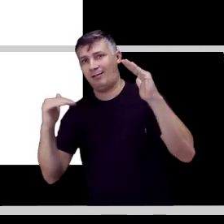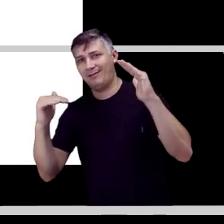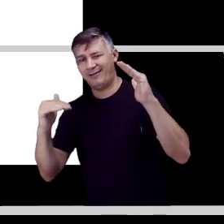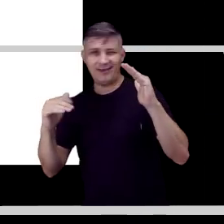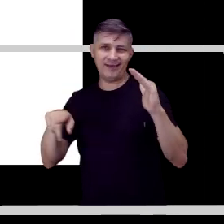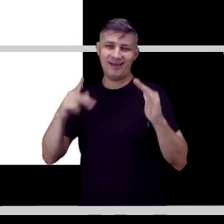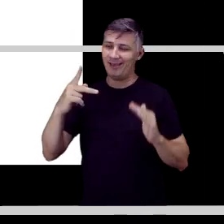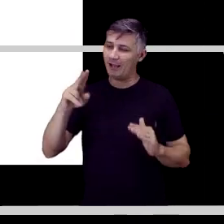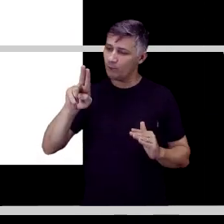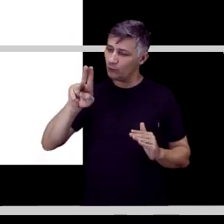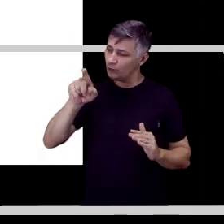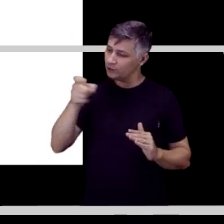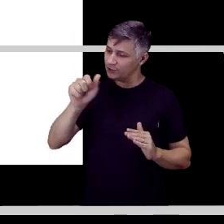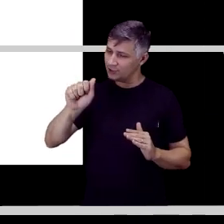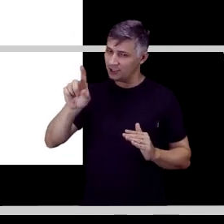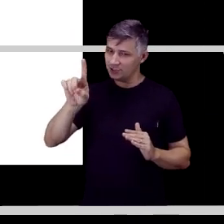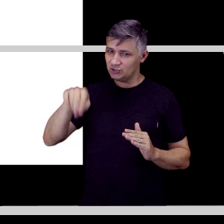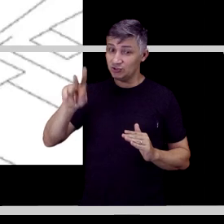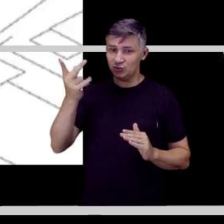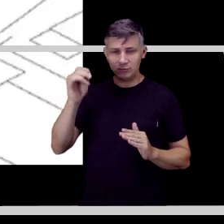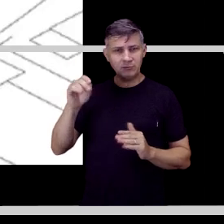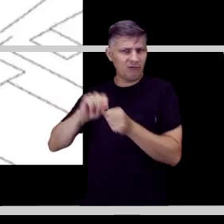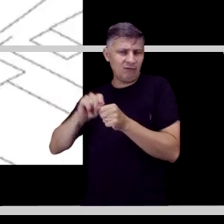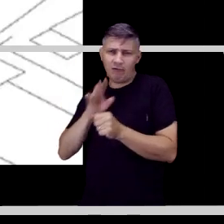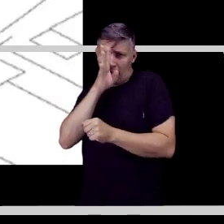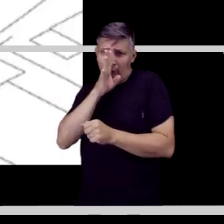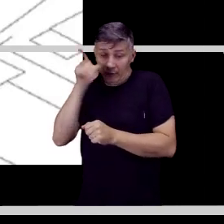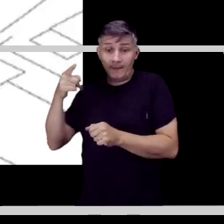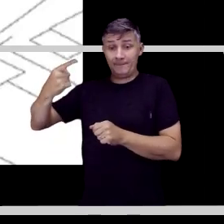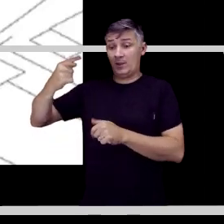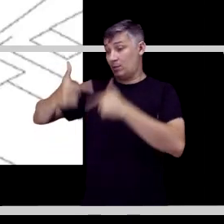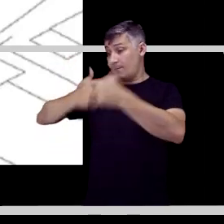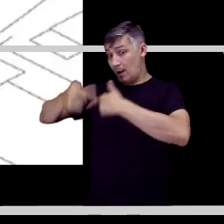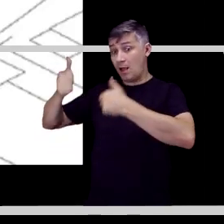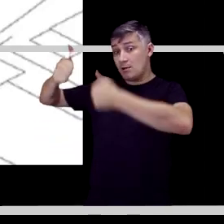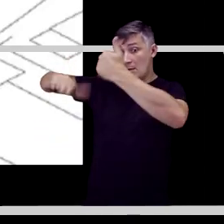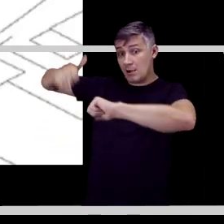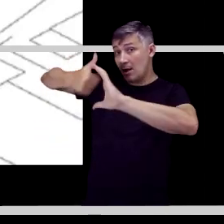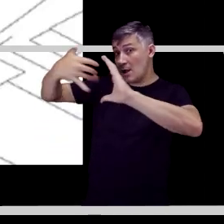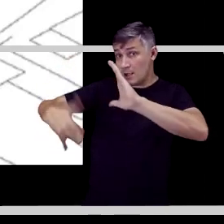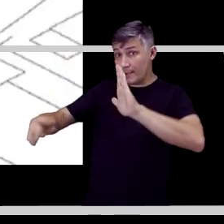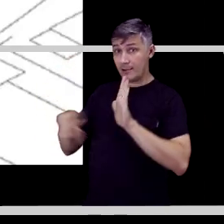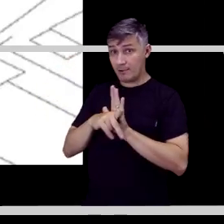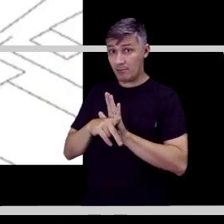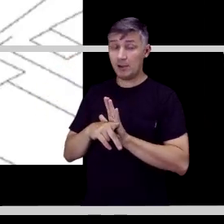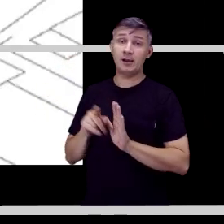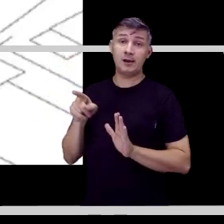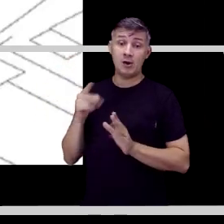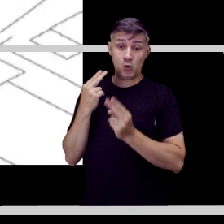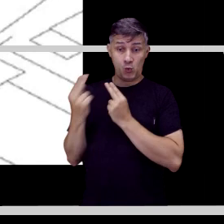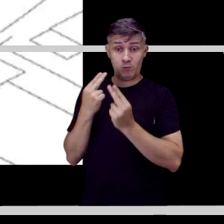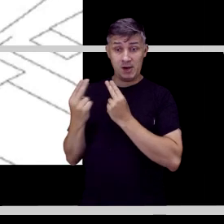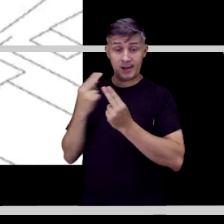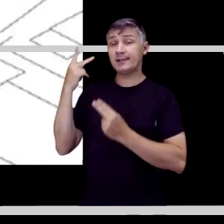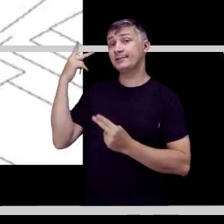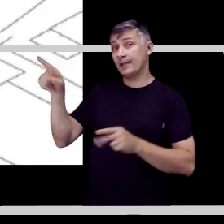modo pouco cuidadoso, né? Então, nosso primeiro trabalho foi fazer essa análise das características